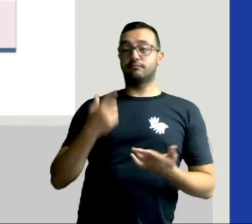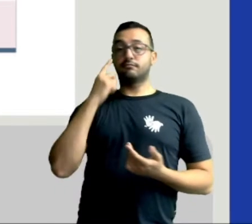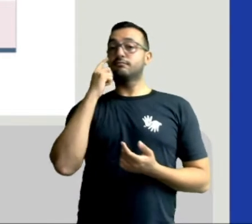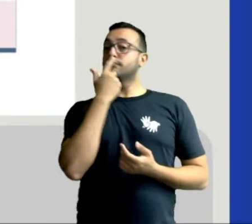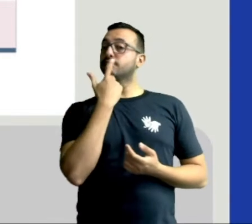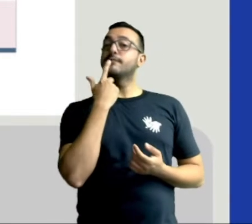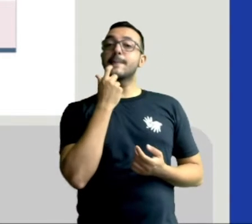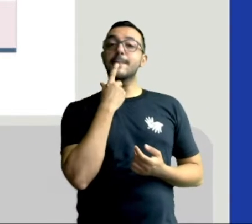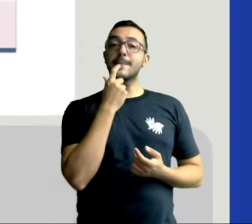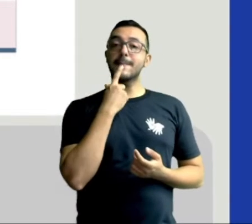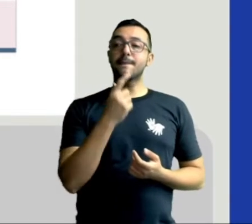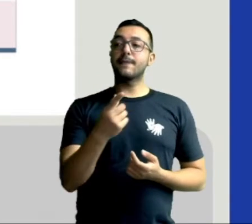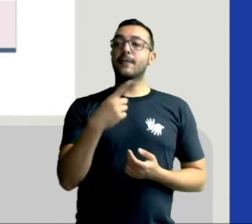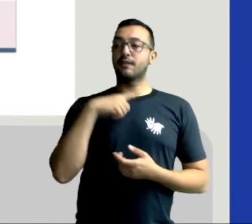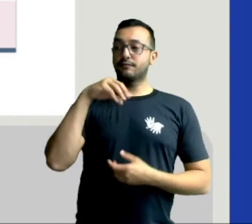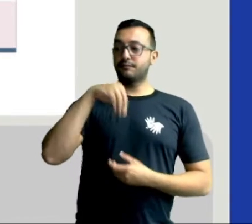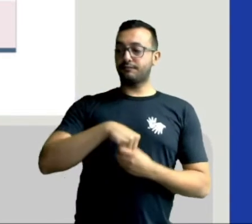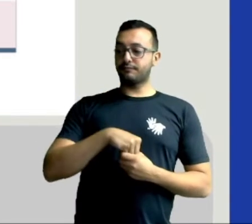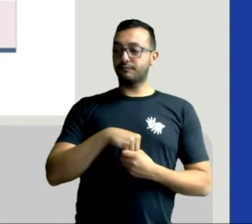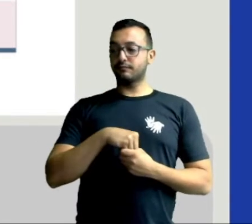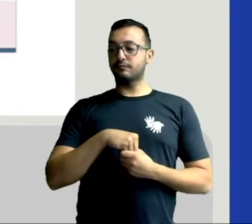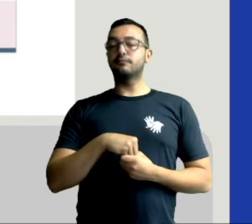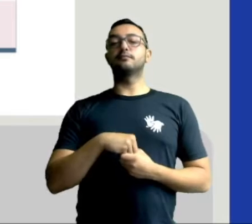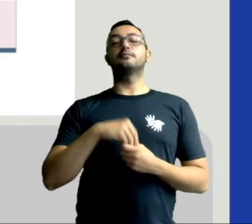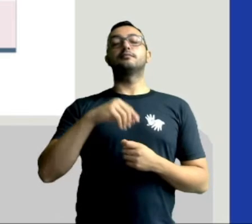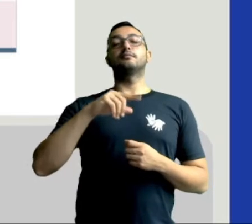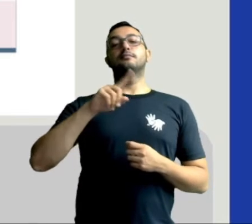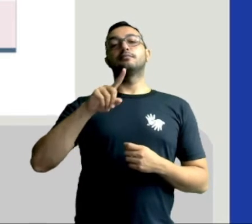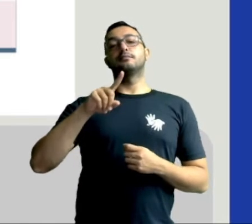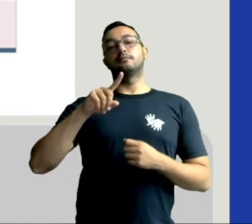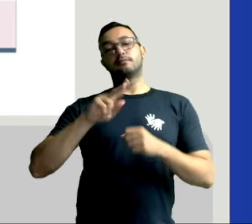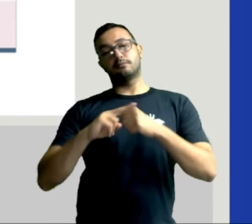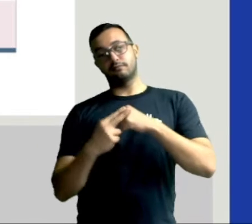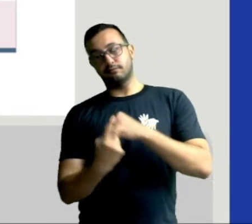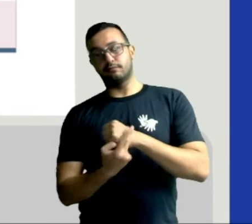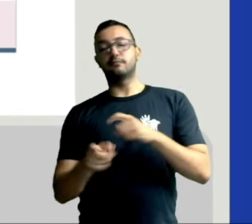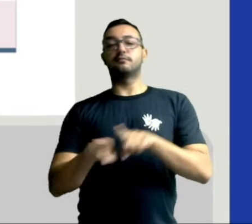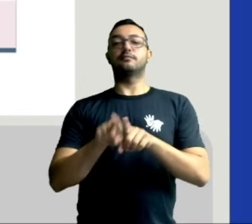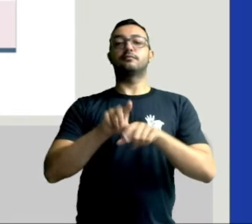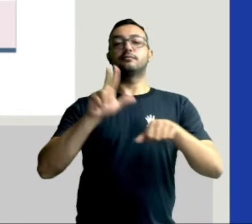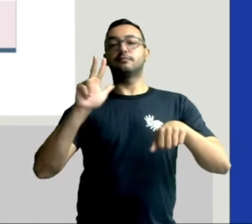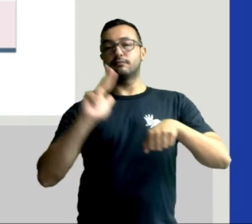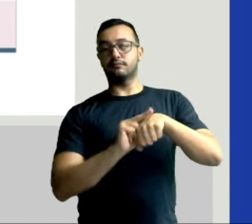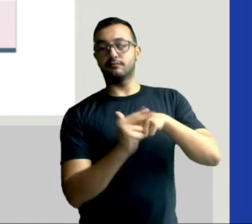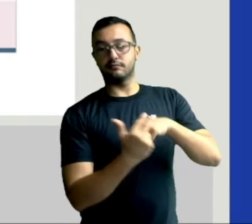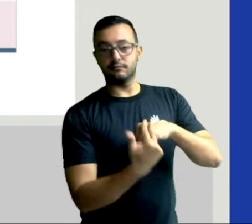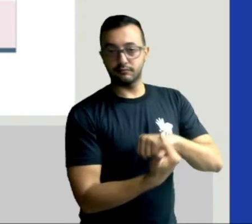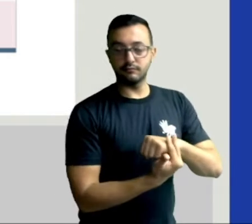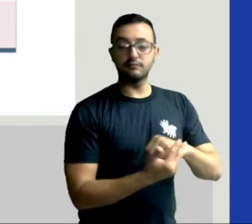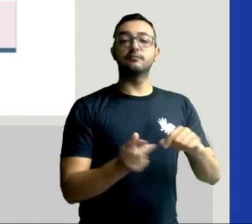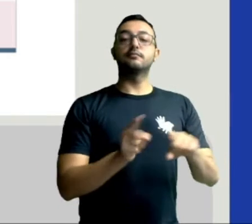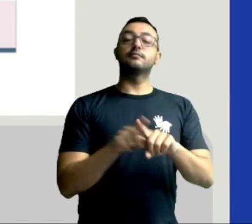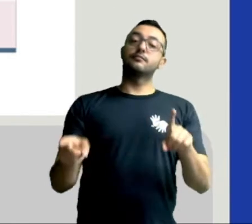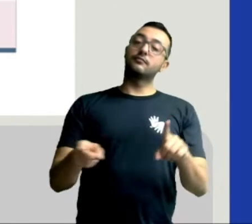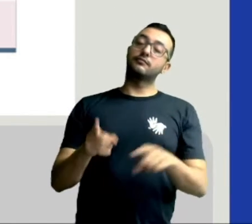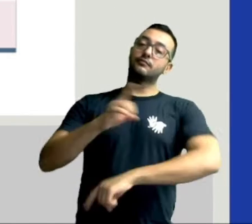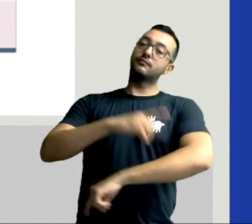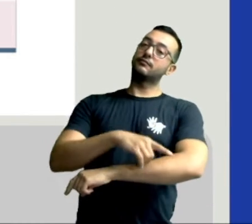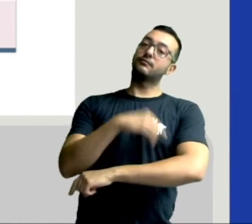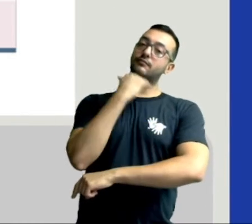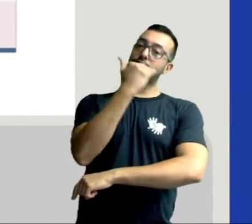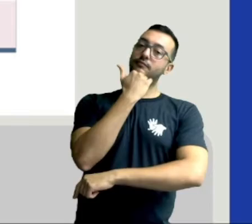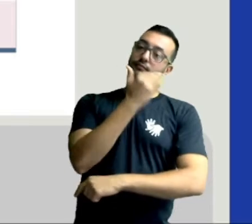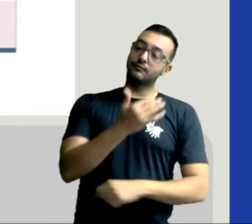nos olhos pode estar presente tanto na zika como na chikungunya, mas está ausente na